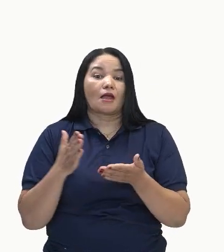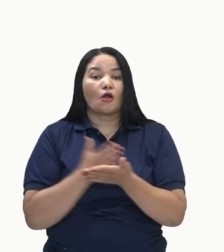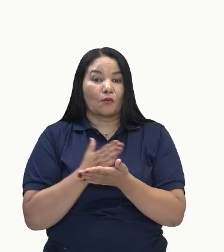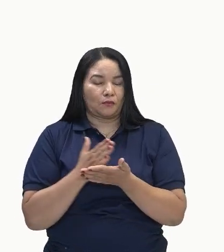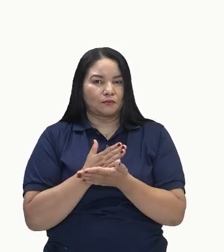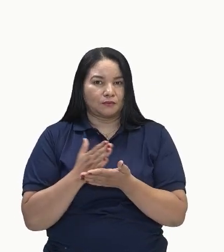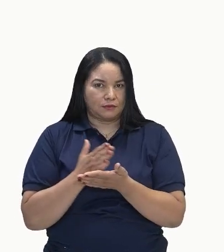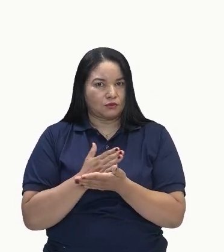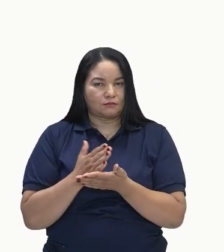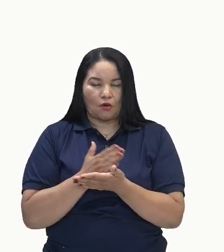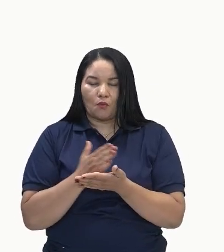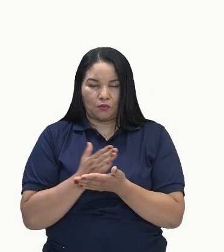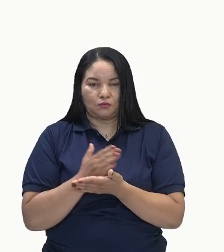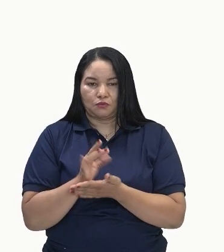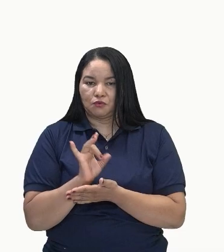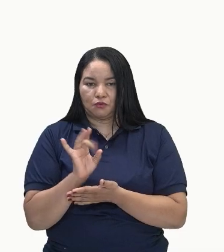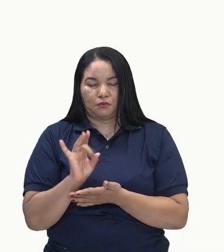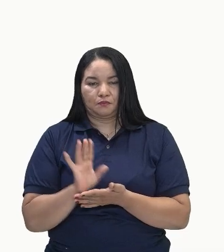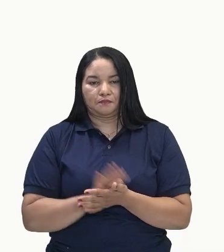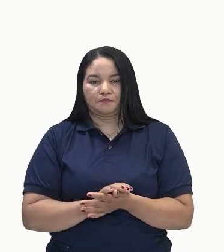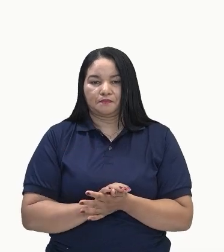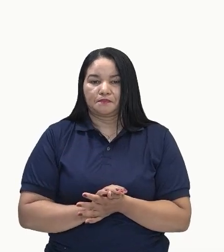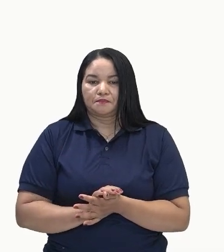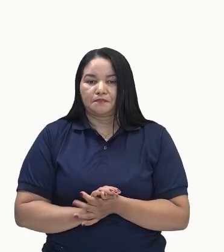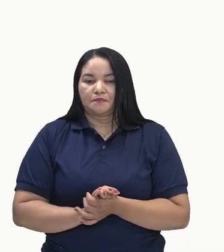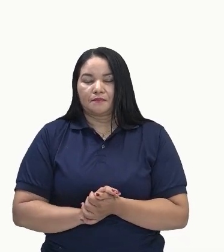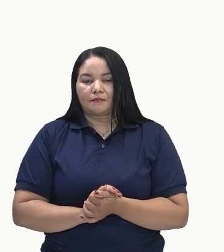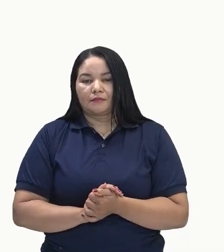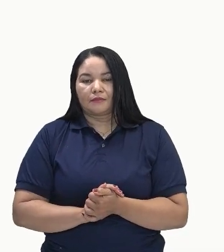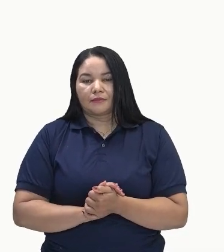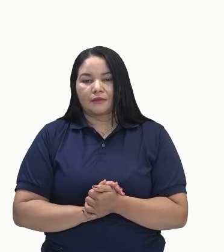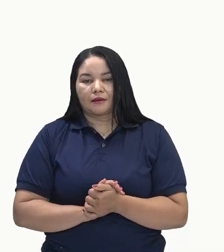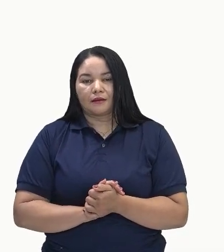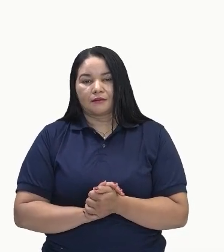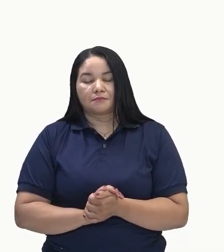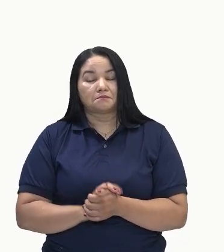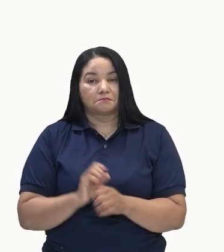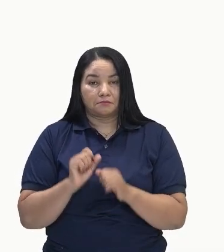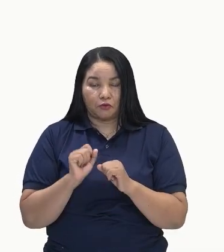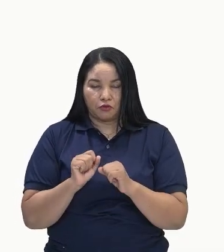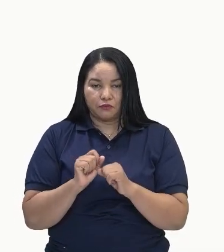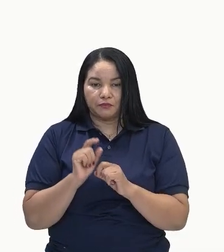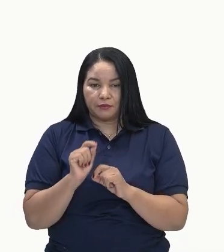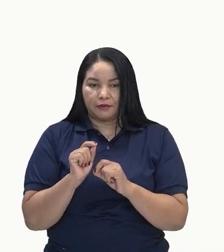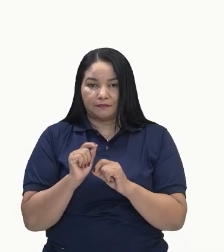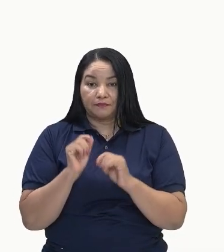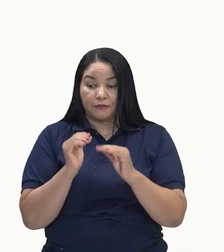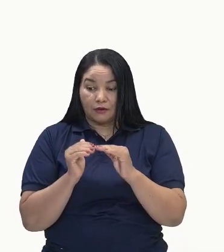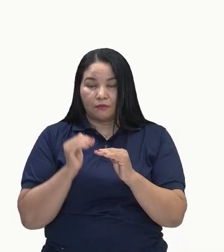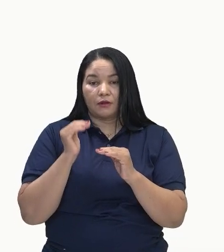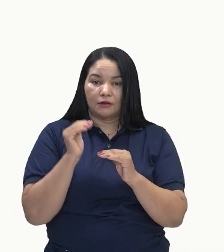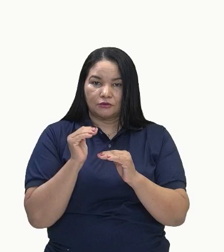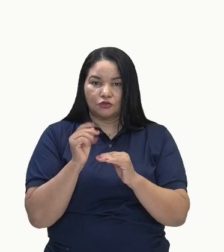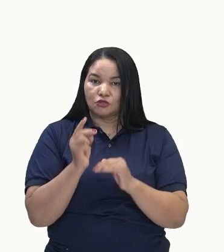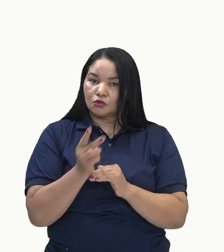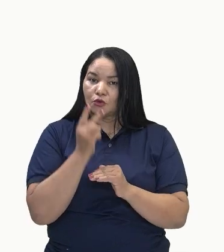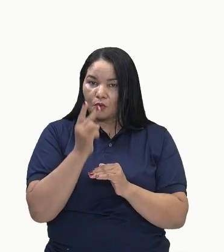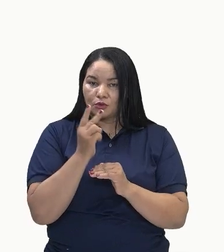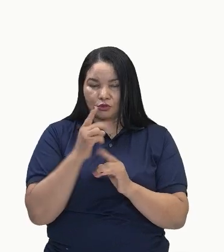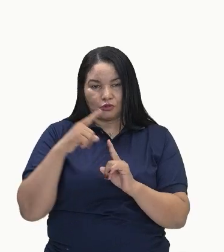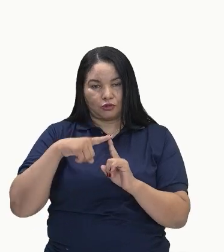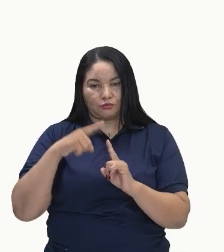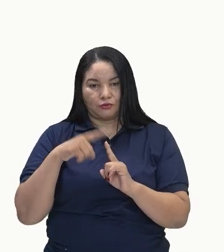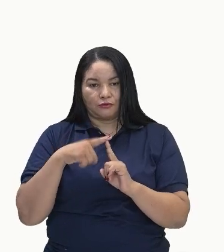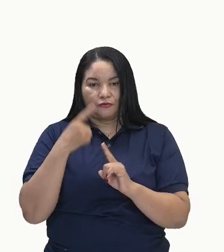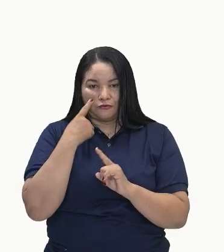adjetivos longos, né, ou seja, de 2 sílabas aqui, podem formar o superlativo em 2 formas, 2